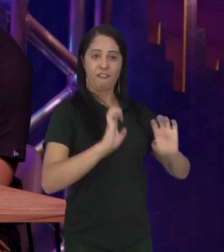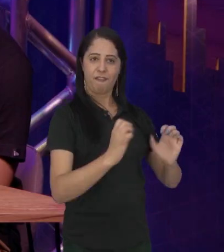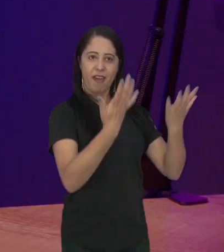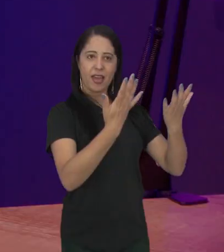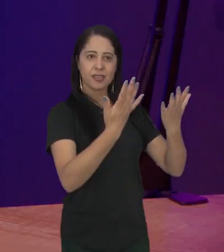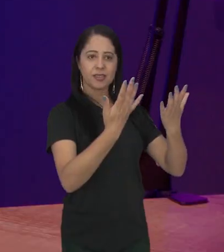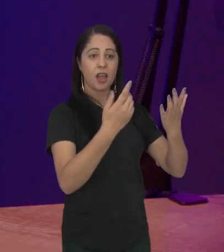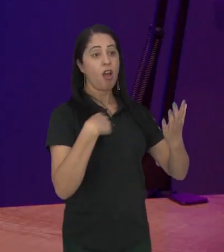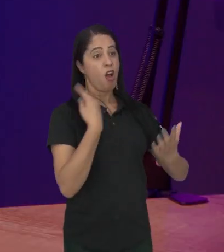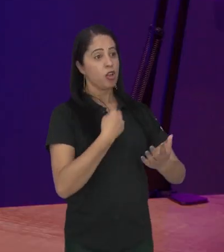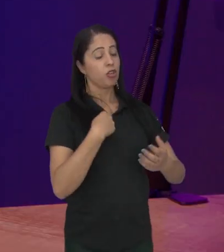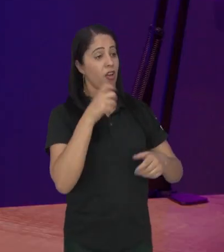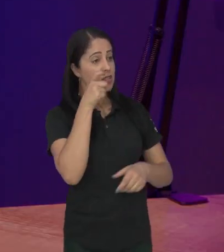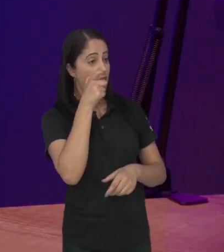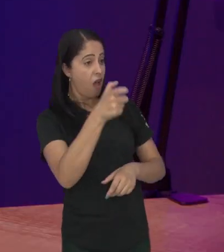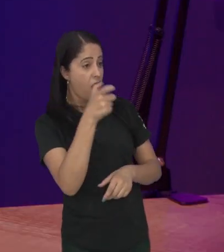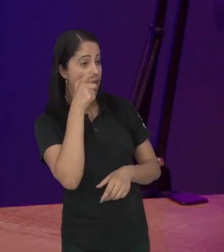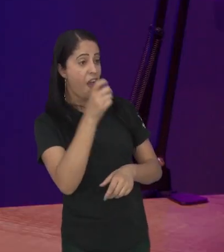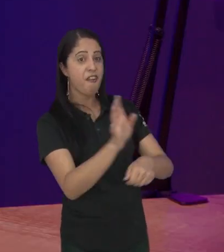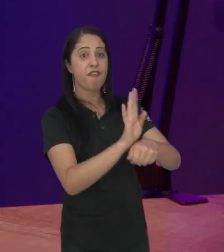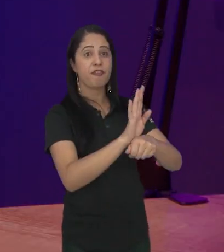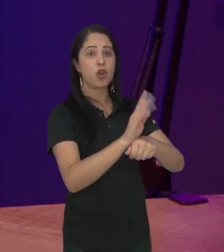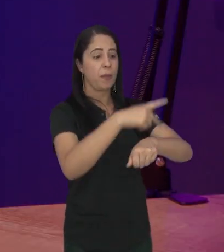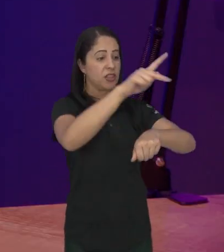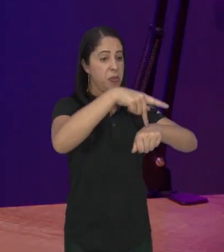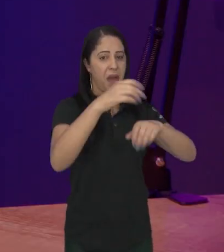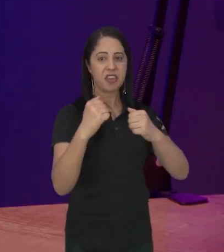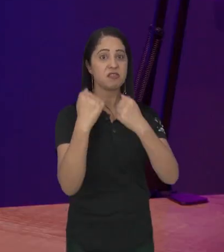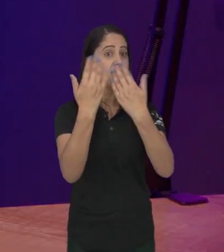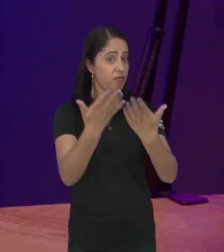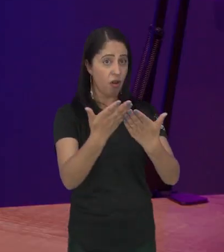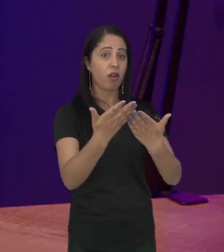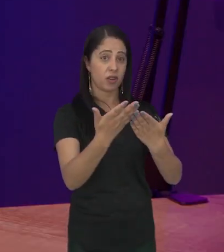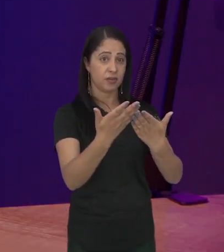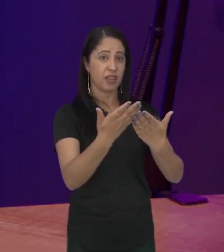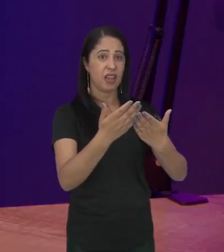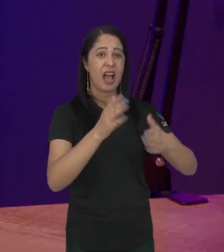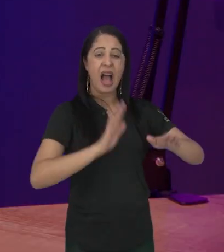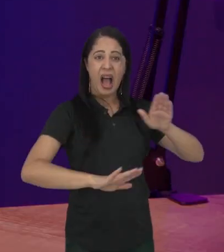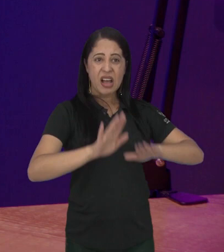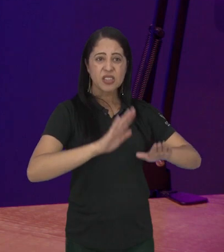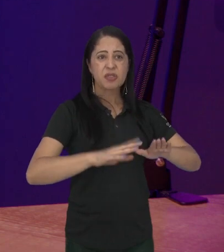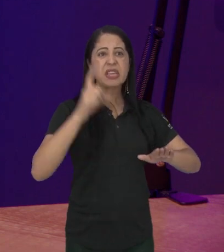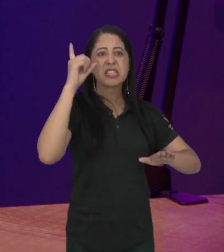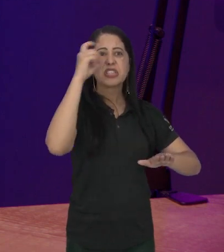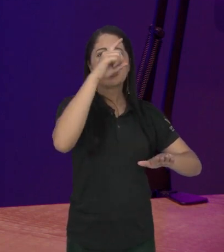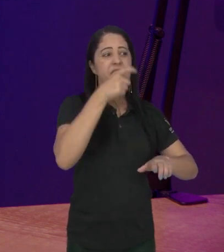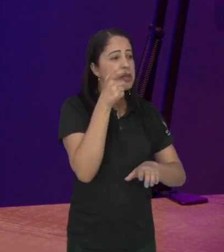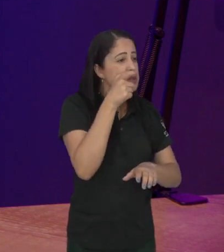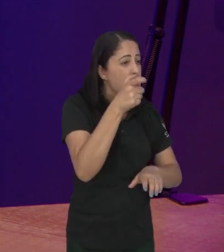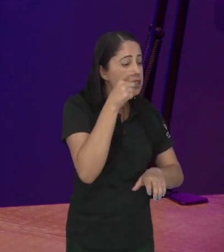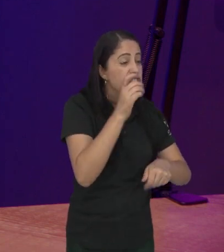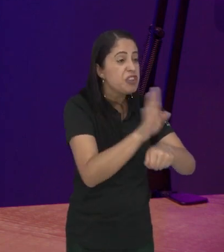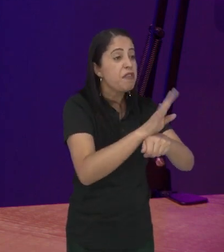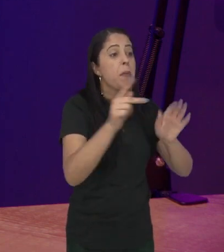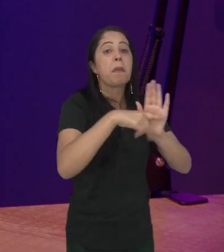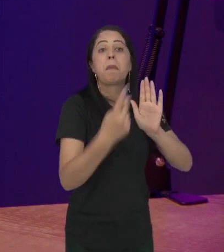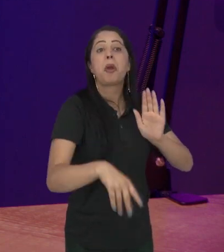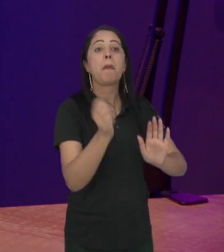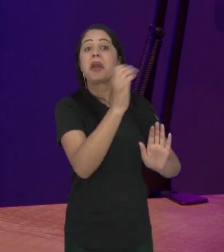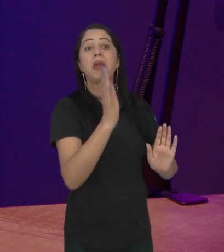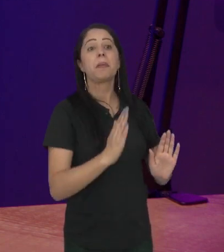cinema de outros países, né? Porque, realmente, é difícil ter acesso às produções estrangeiras. Às vezes é difícil ter acesso às produções